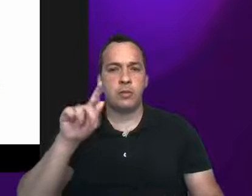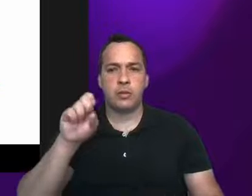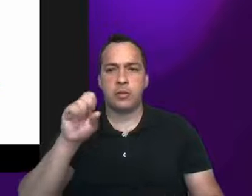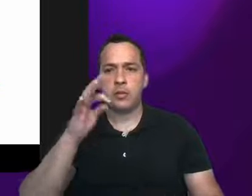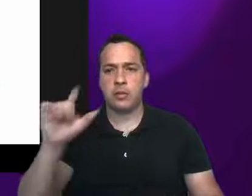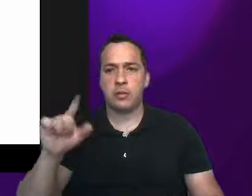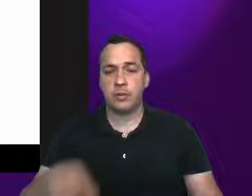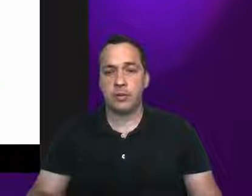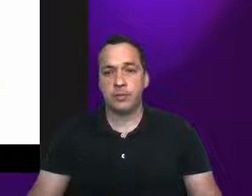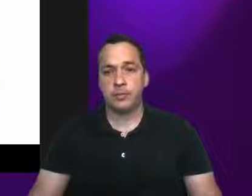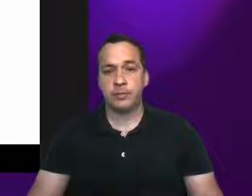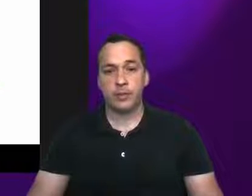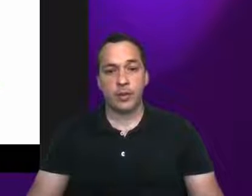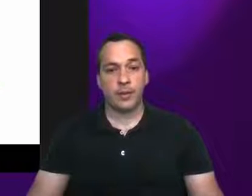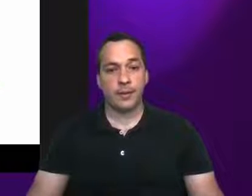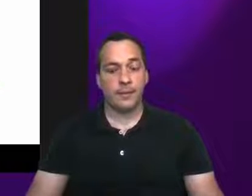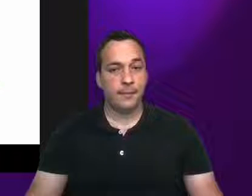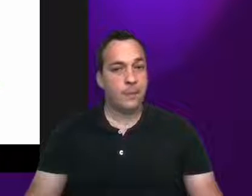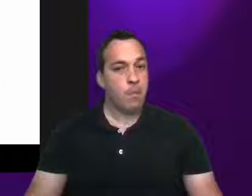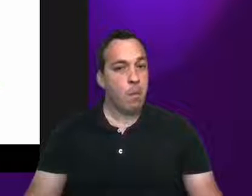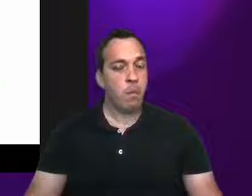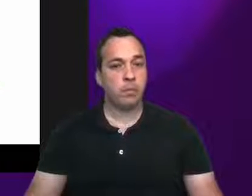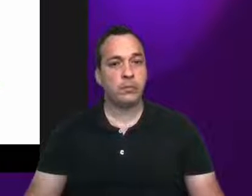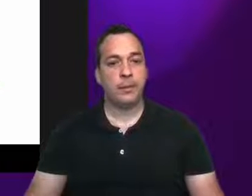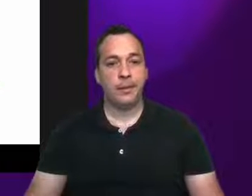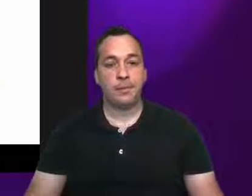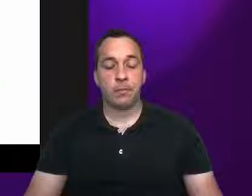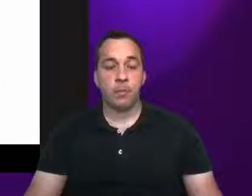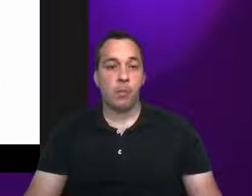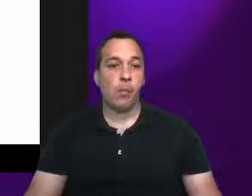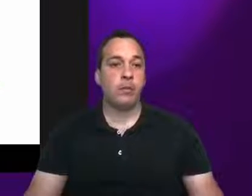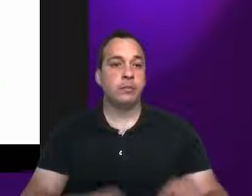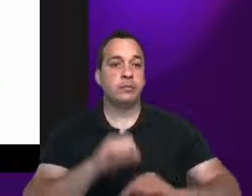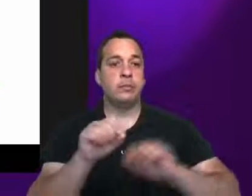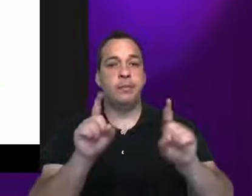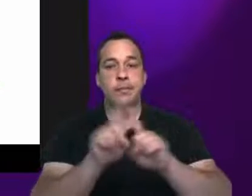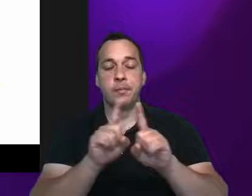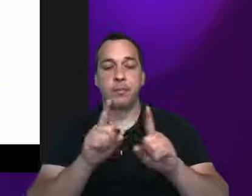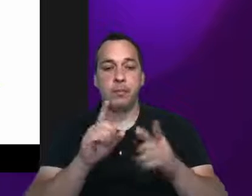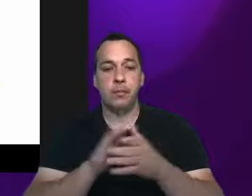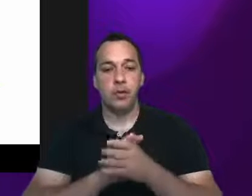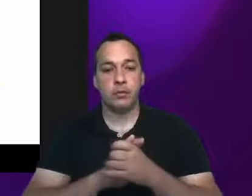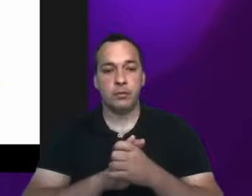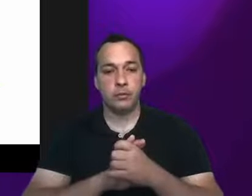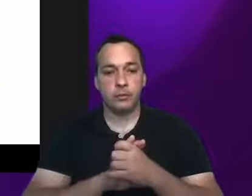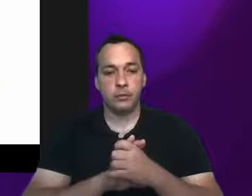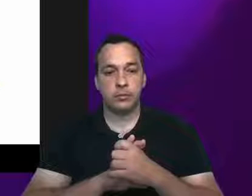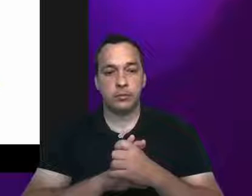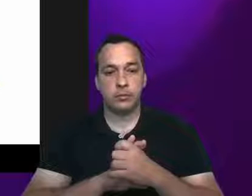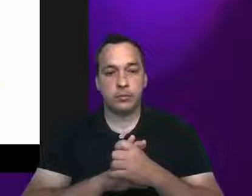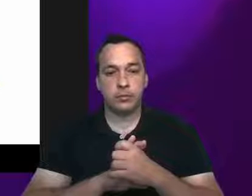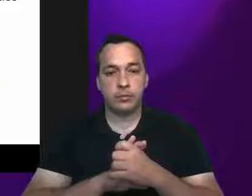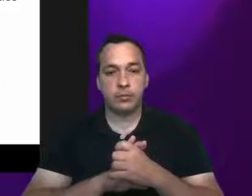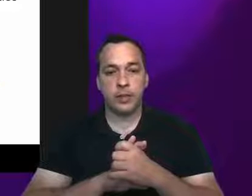E na conduta terapêutica, ou de diureticoterapia, ou na terapia renal